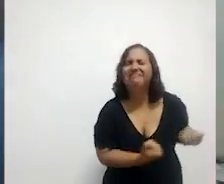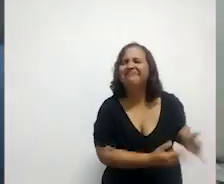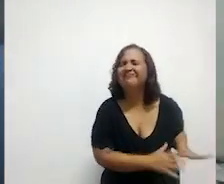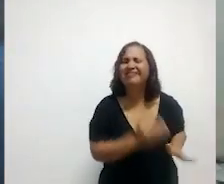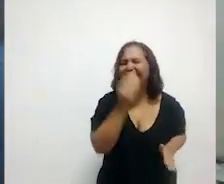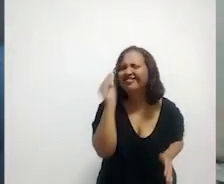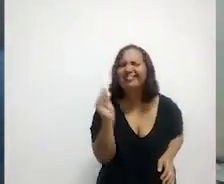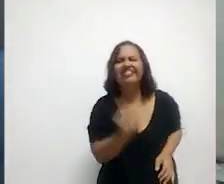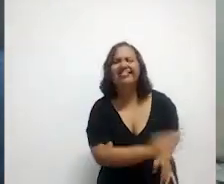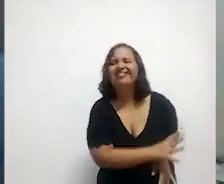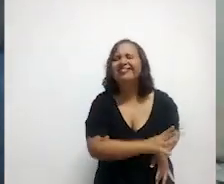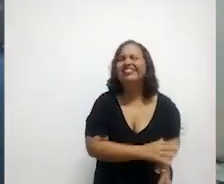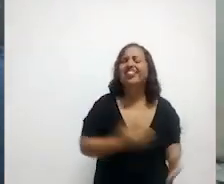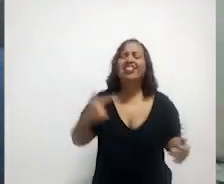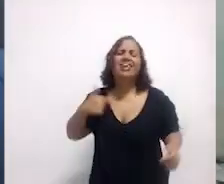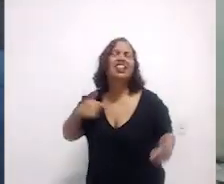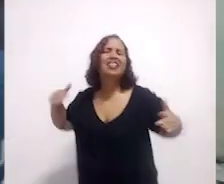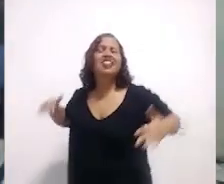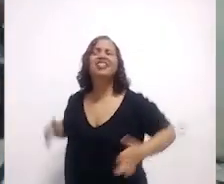circunstâncias,